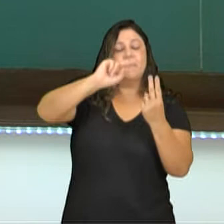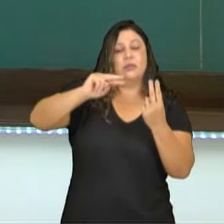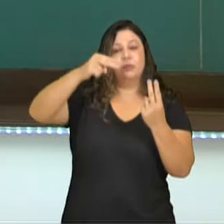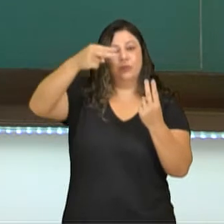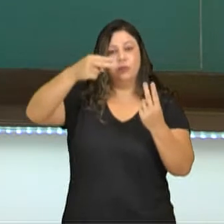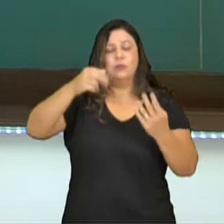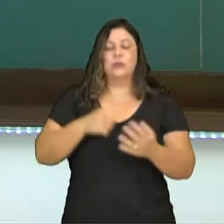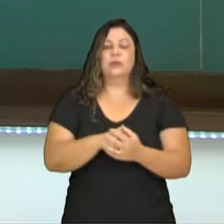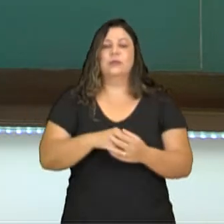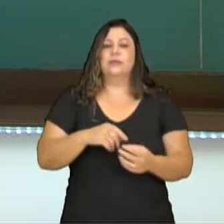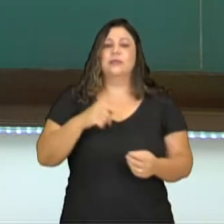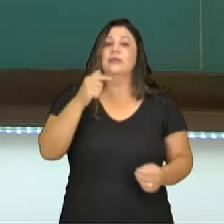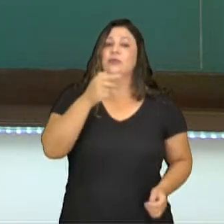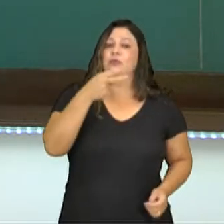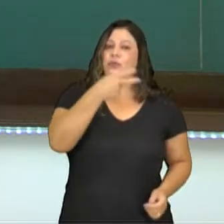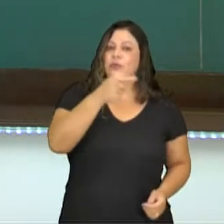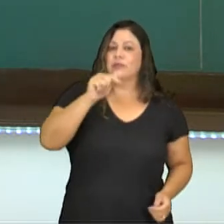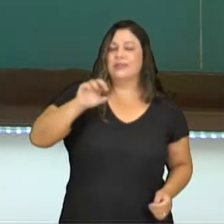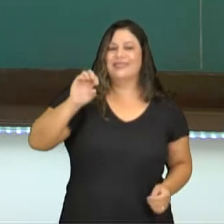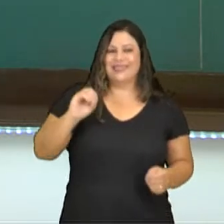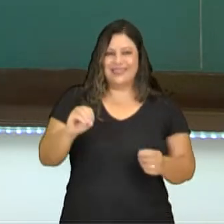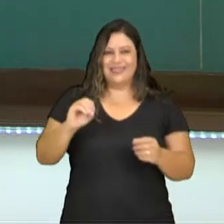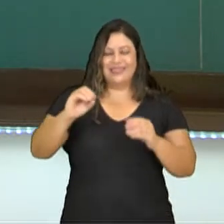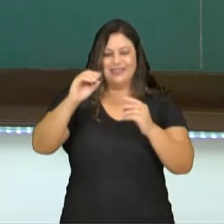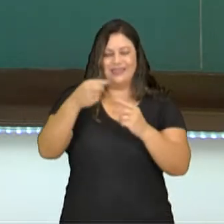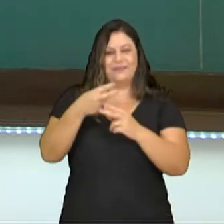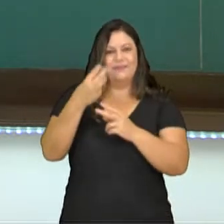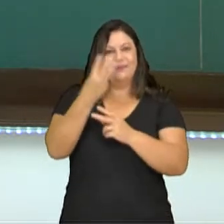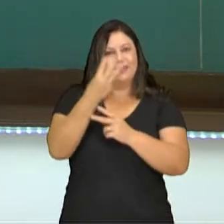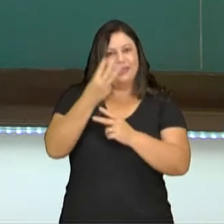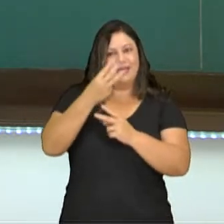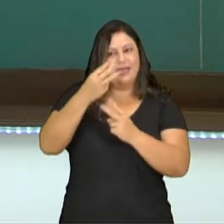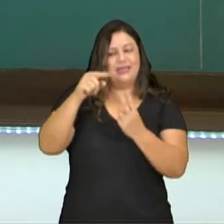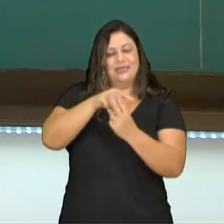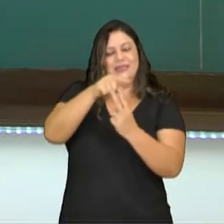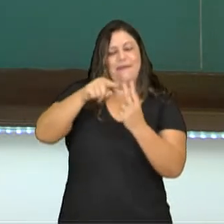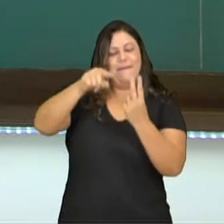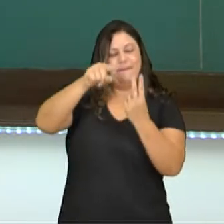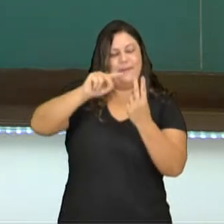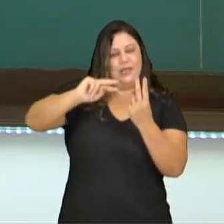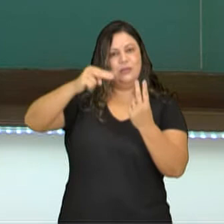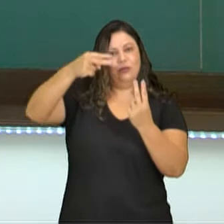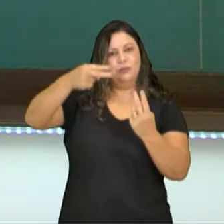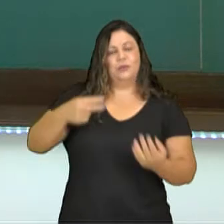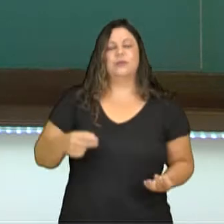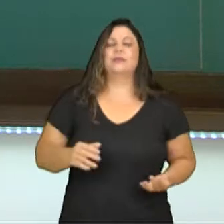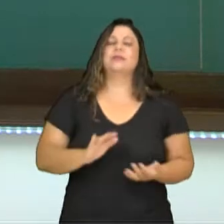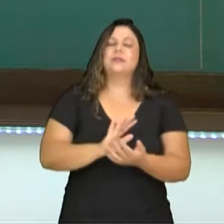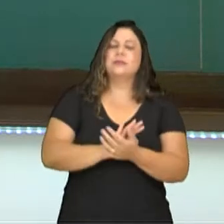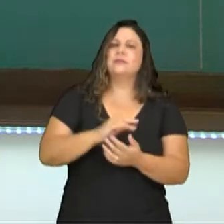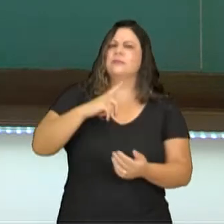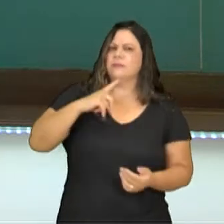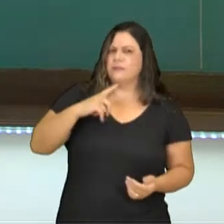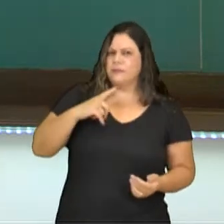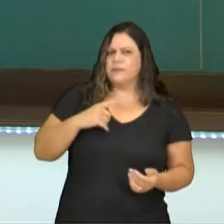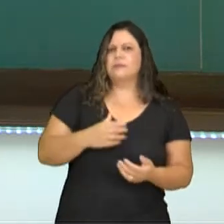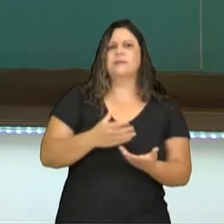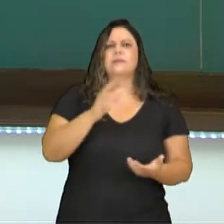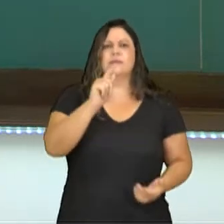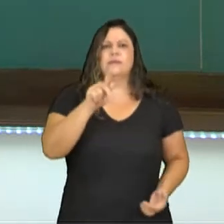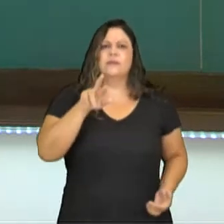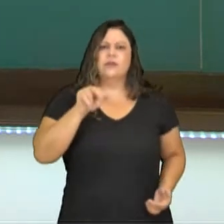ângulo de 270 graus é o ângulo de 3π sobre 2 radianos. Então, nós temos os graus e